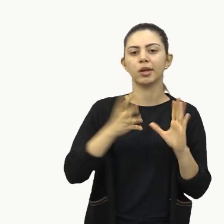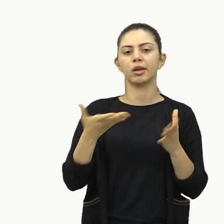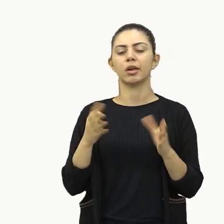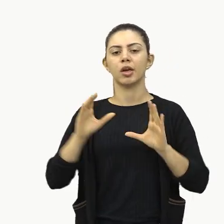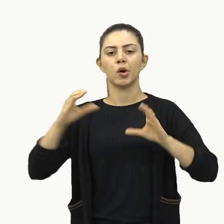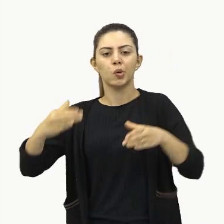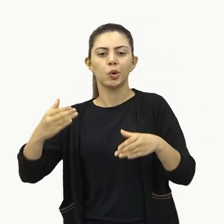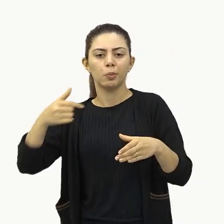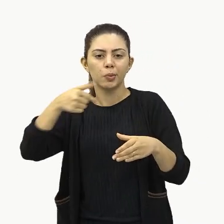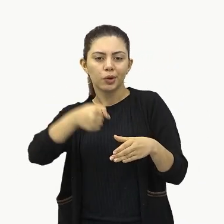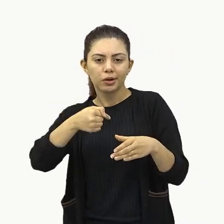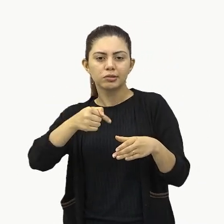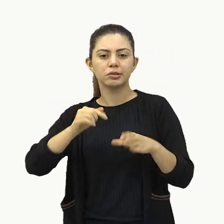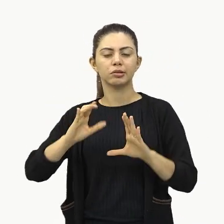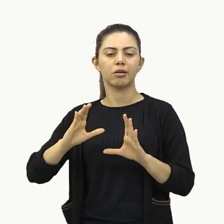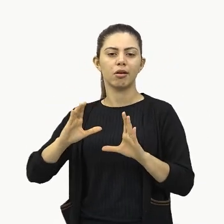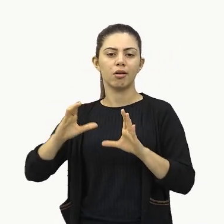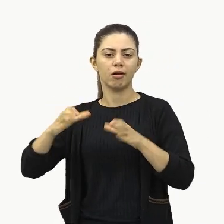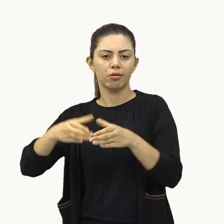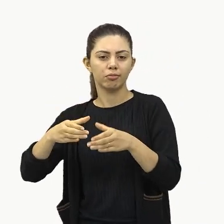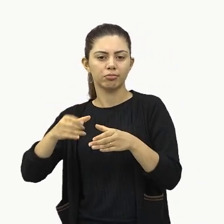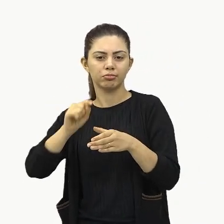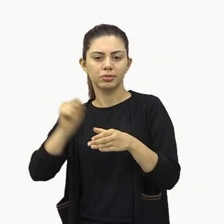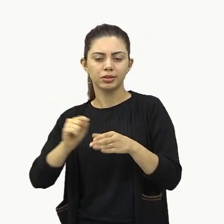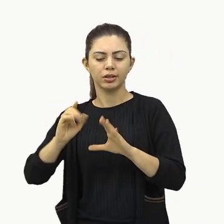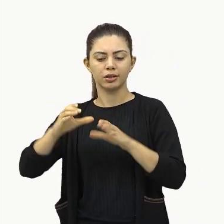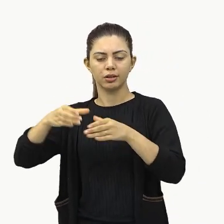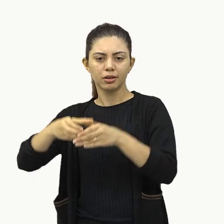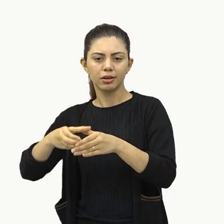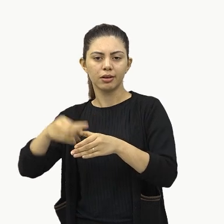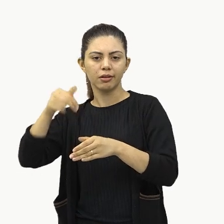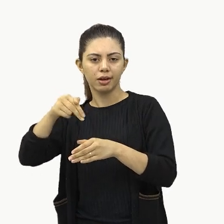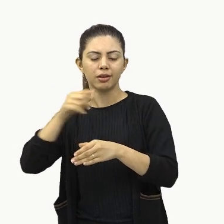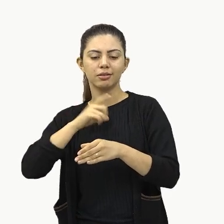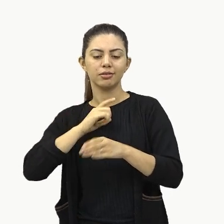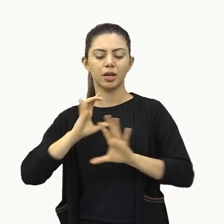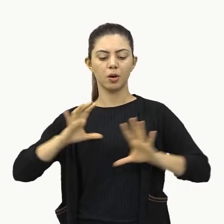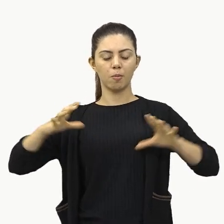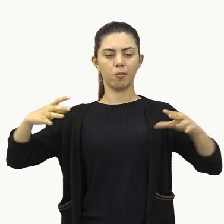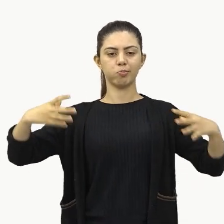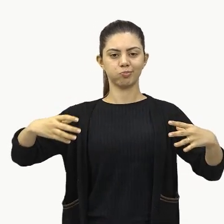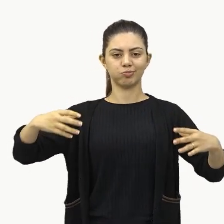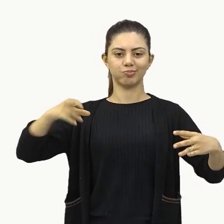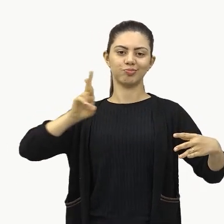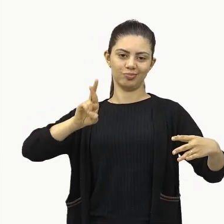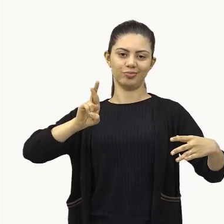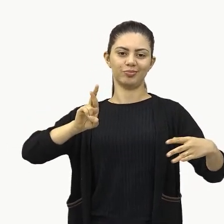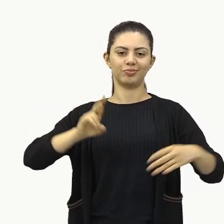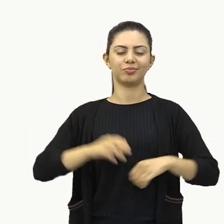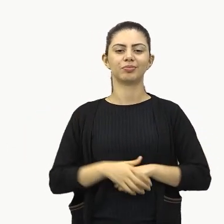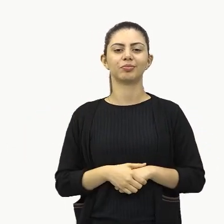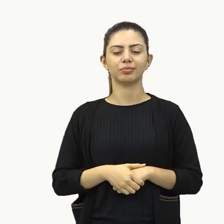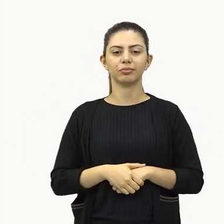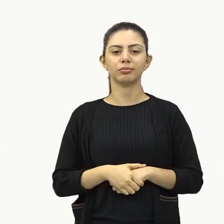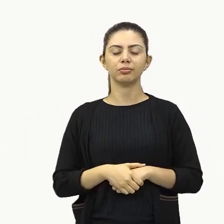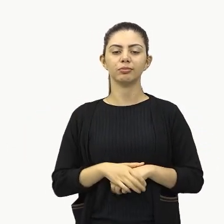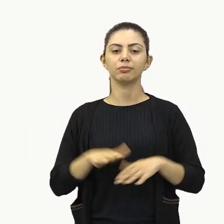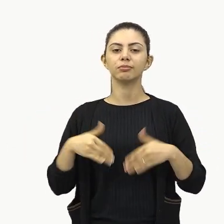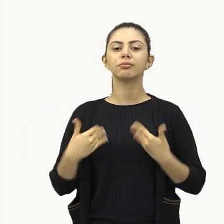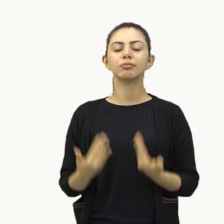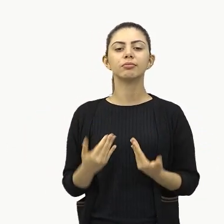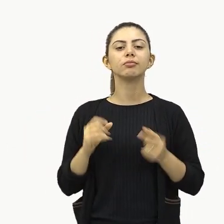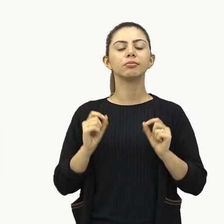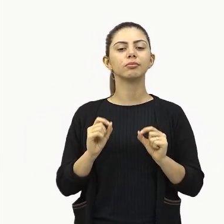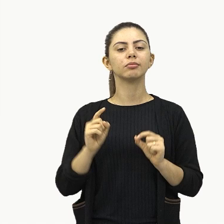números racionais, eles estão guardados aqui dentro do conjunto dos reais. Então, isso